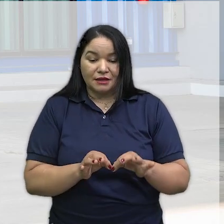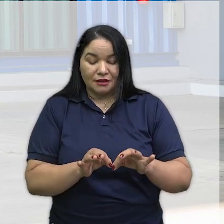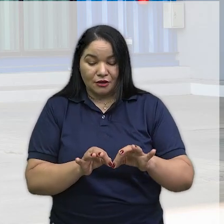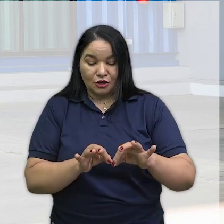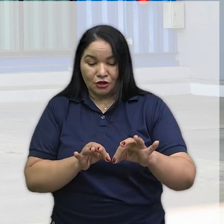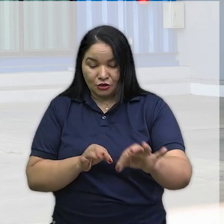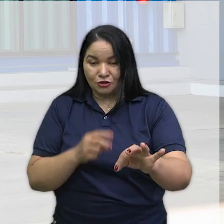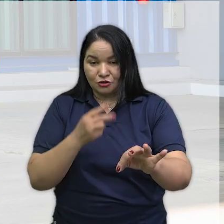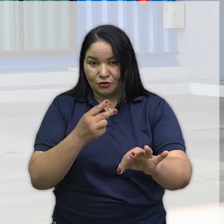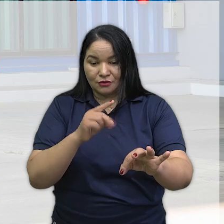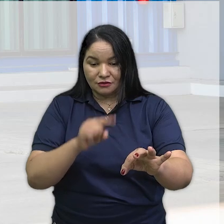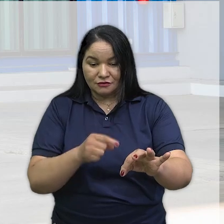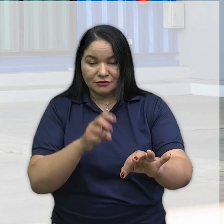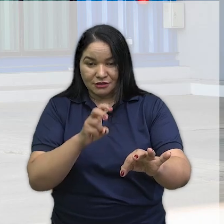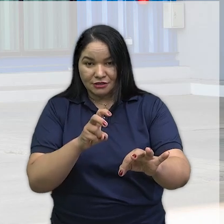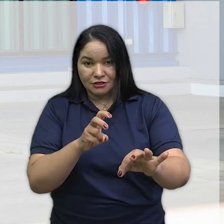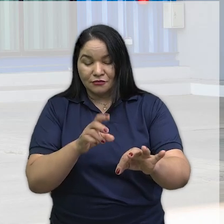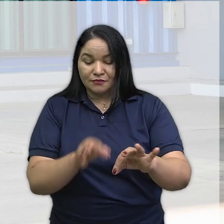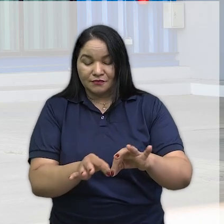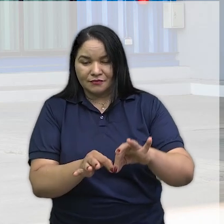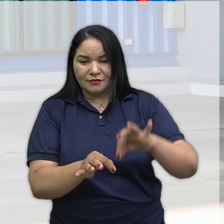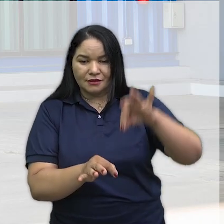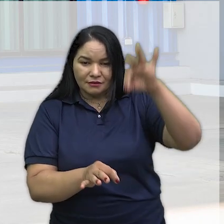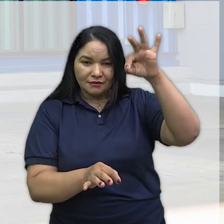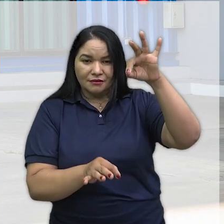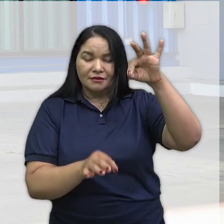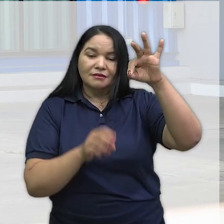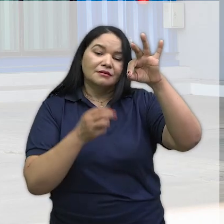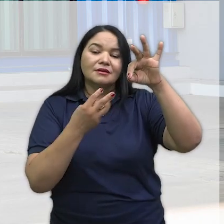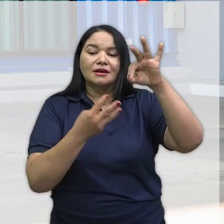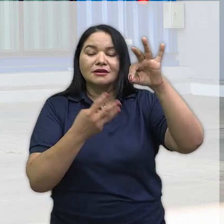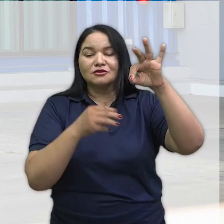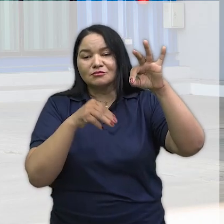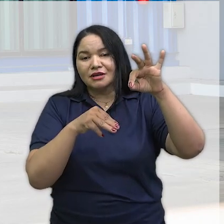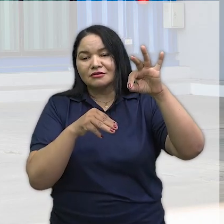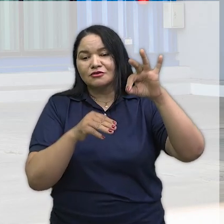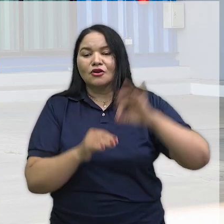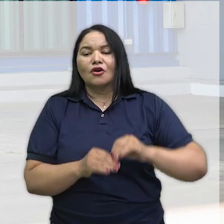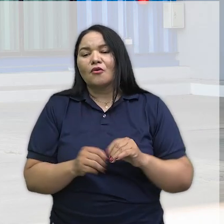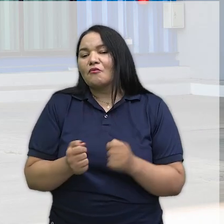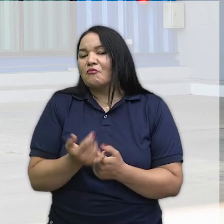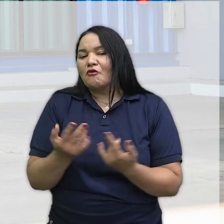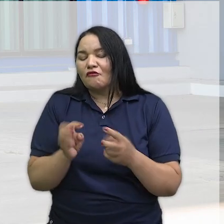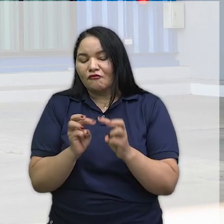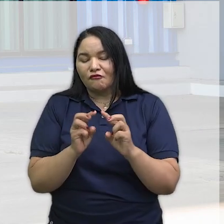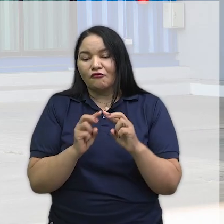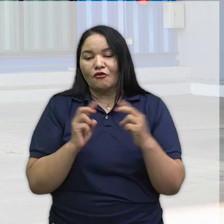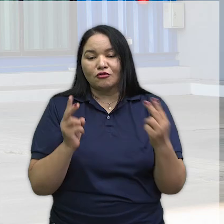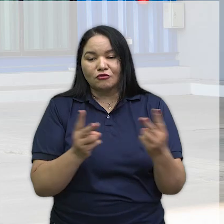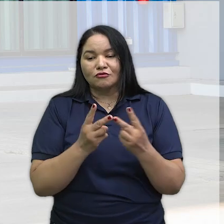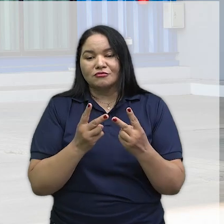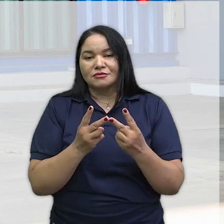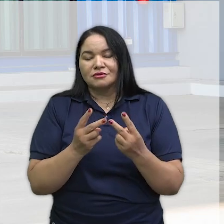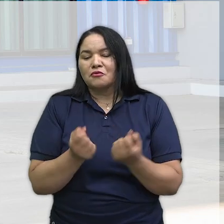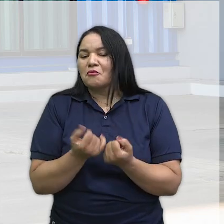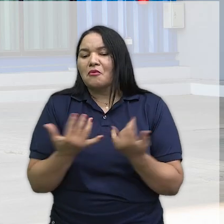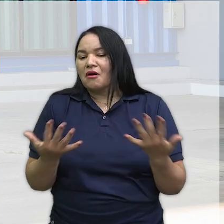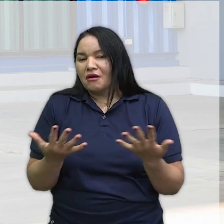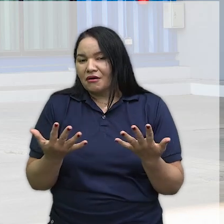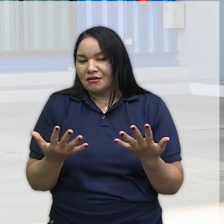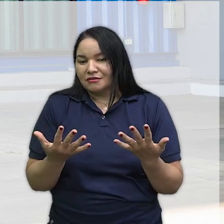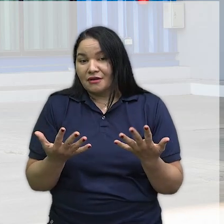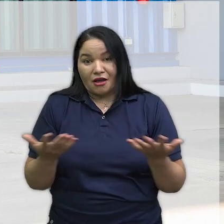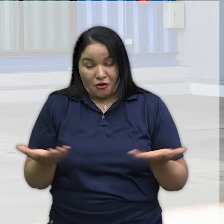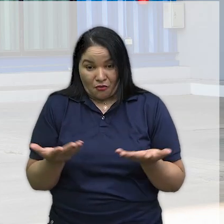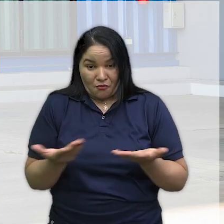de altura. Qual é o volume? Lembrando mais uma vez que o volume é o espaço que isso ocupa. Então, para calcular o volume, é a